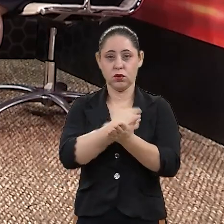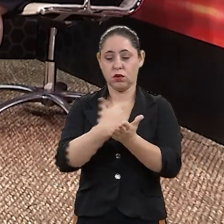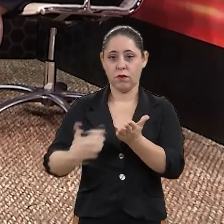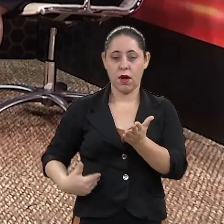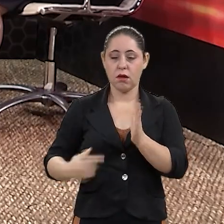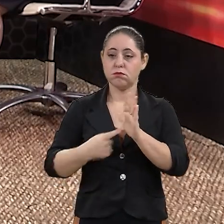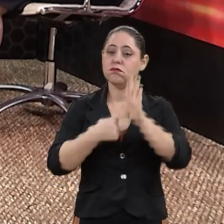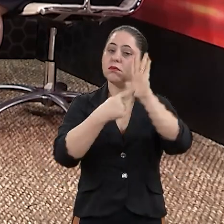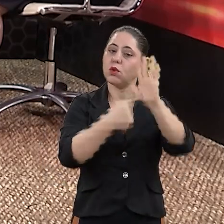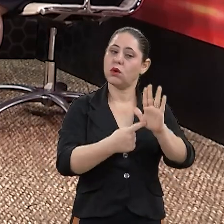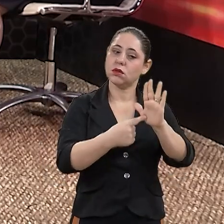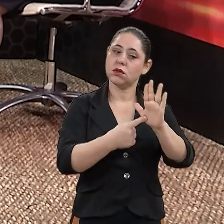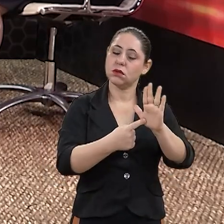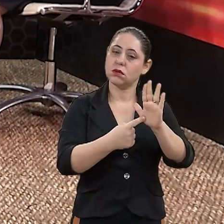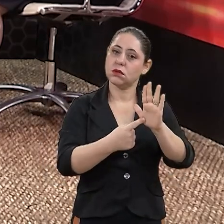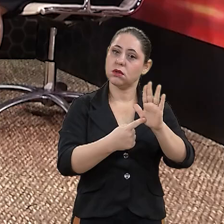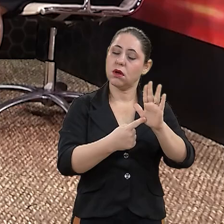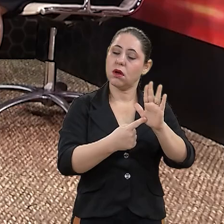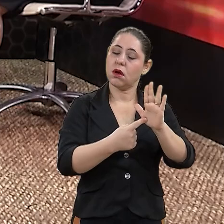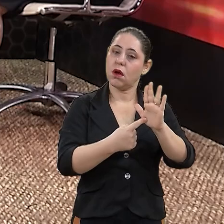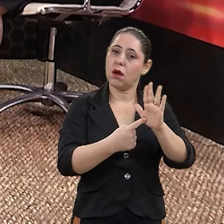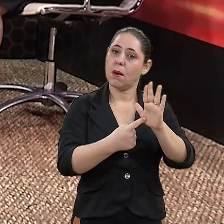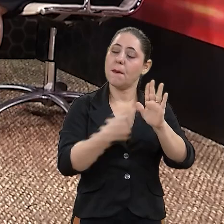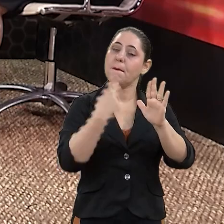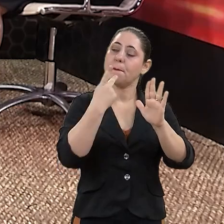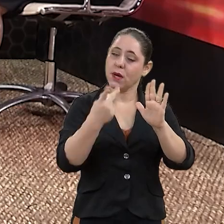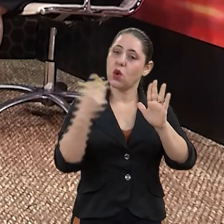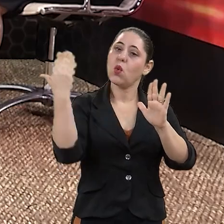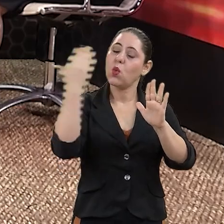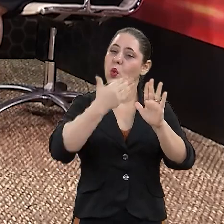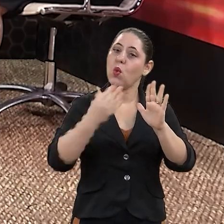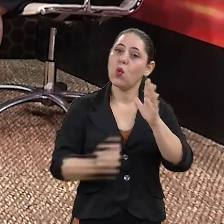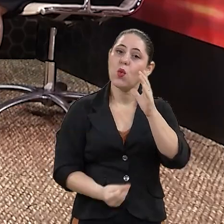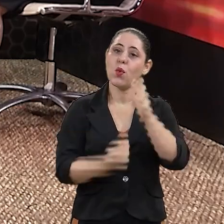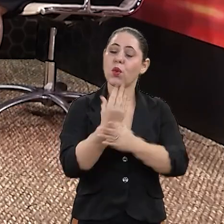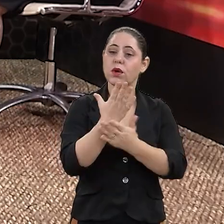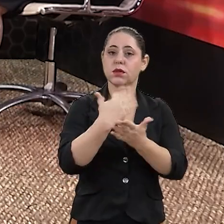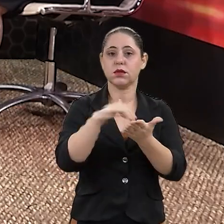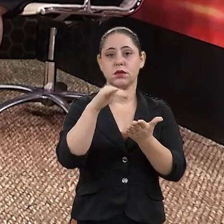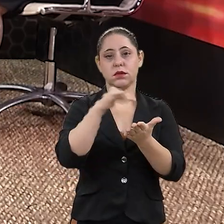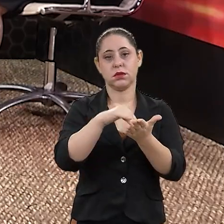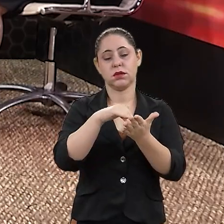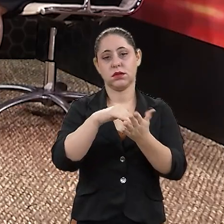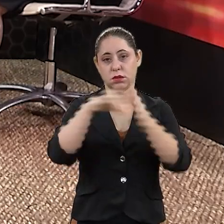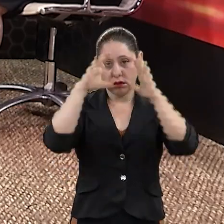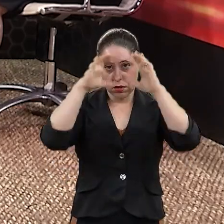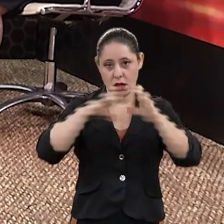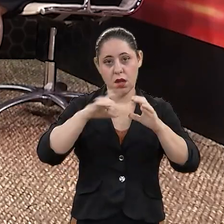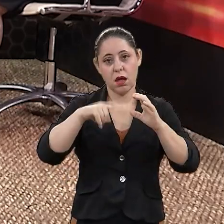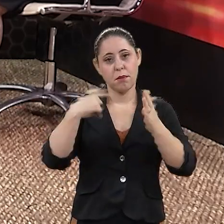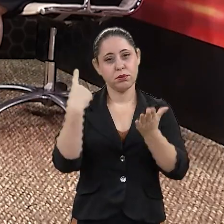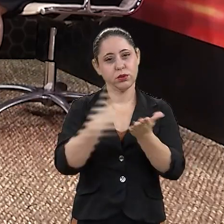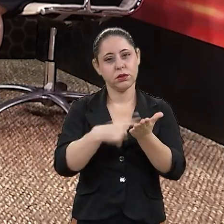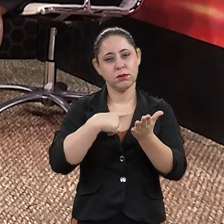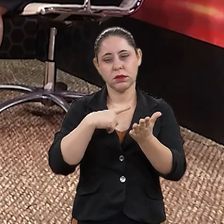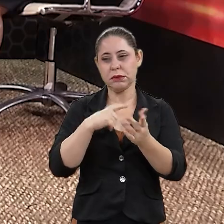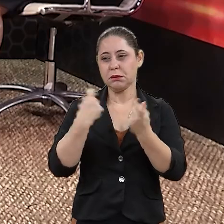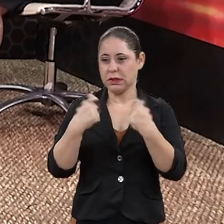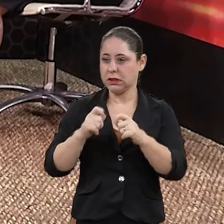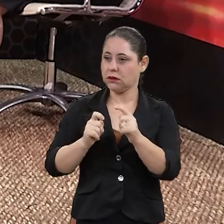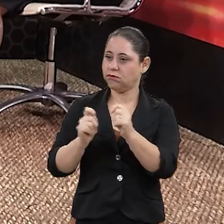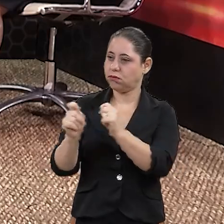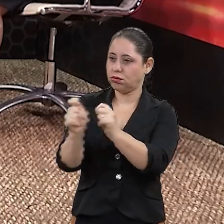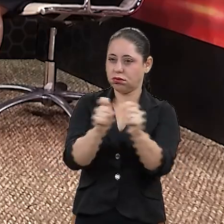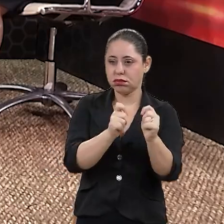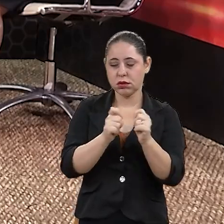o governador indica ter, né? Aliás, indica não, ele expressa ter, quando cria a Secretaria da Cidadania, ele precisa